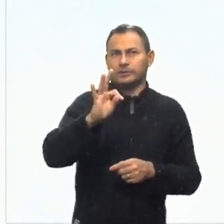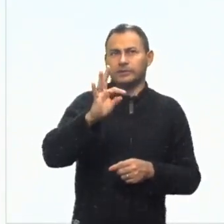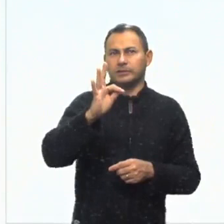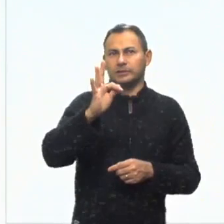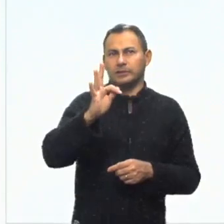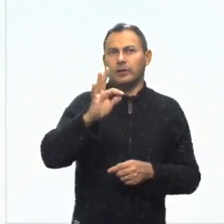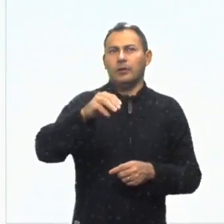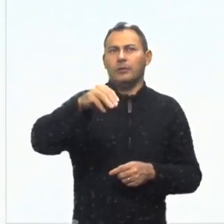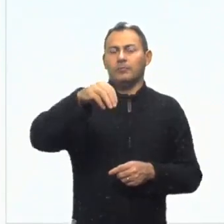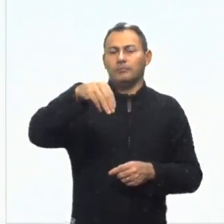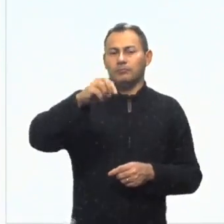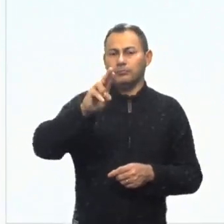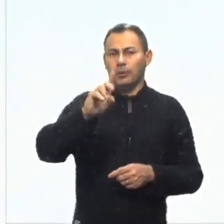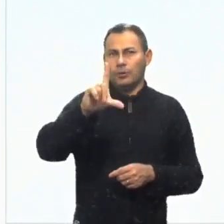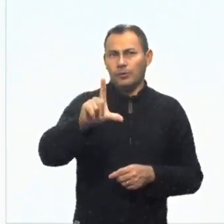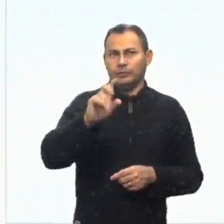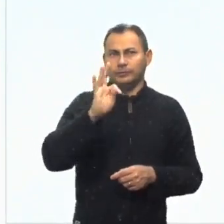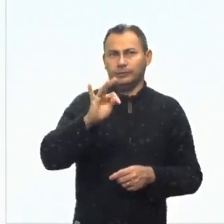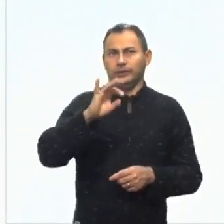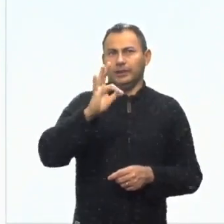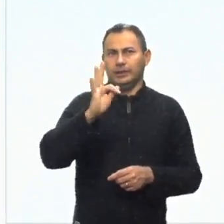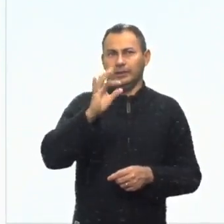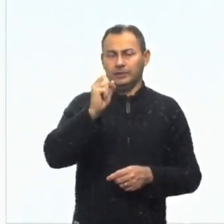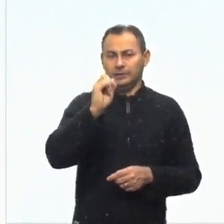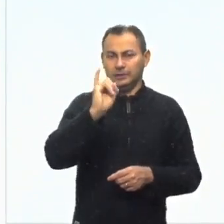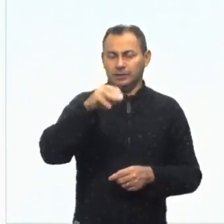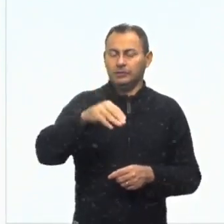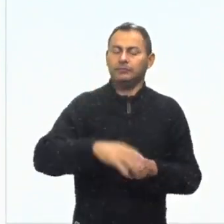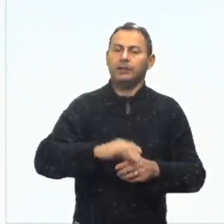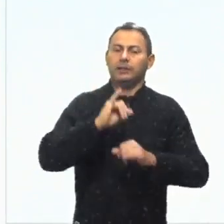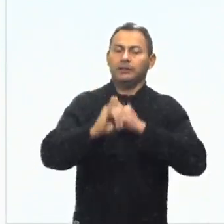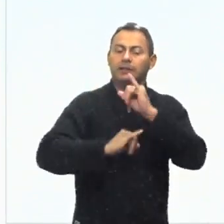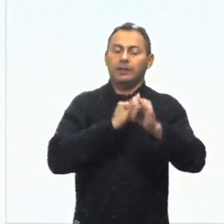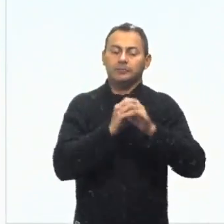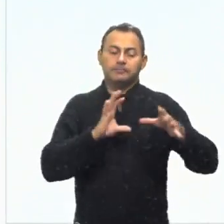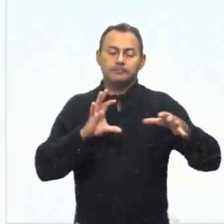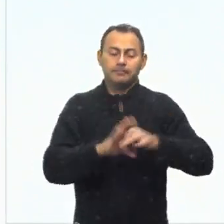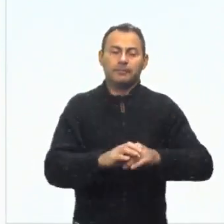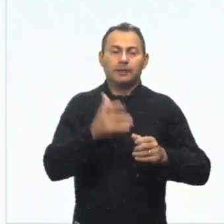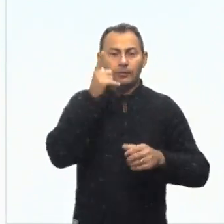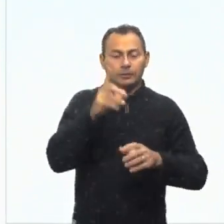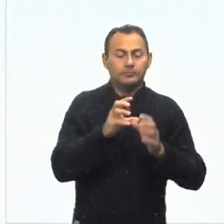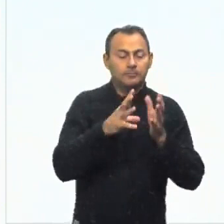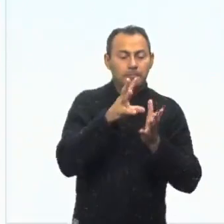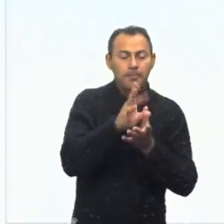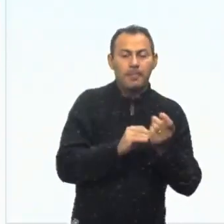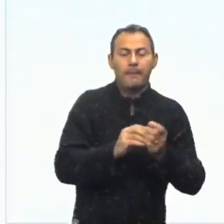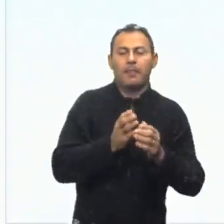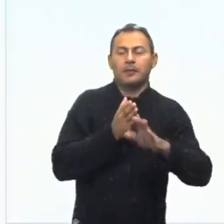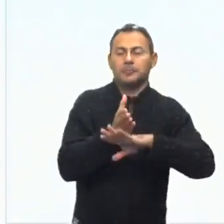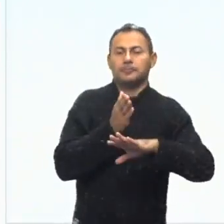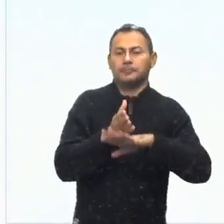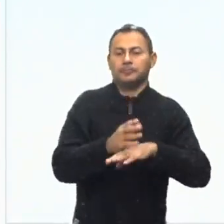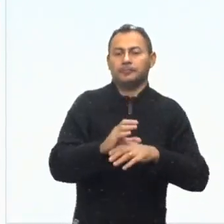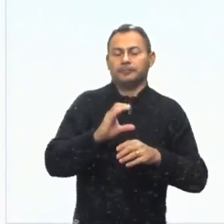E no caso é um Multisim online, onde você, com a sua conexão com a internet, conseguia simular